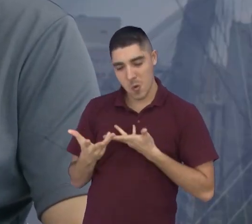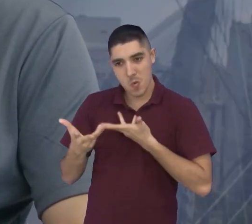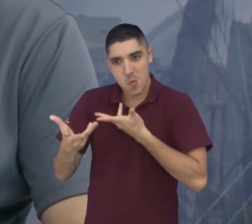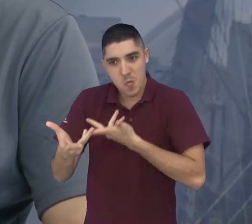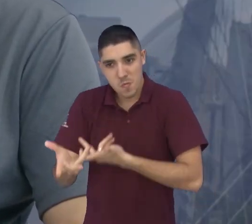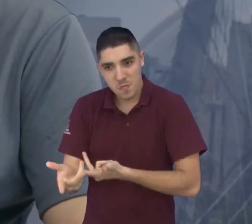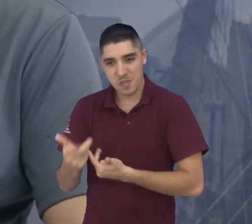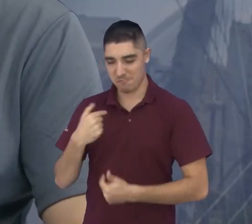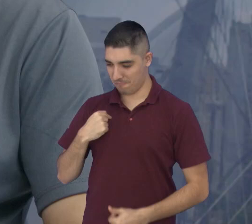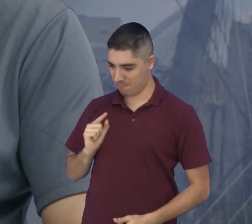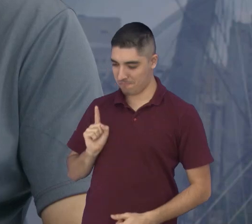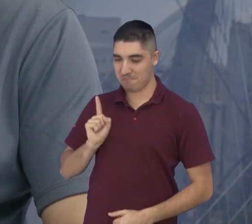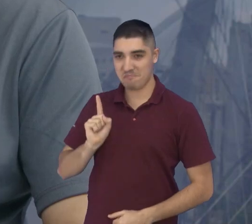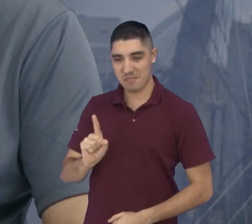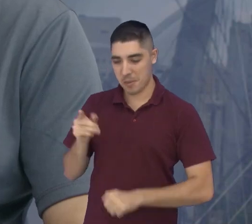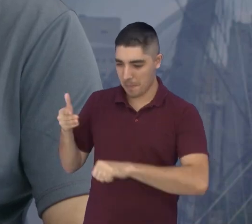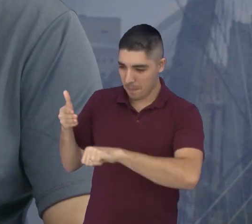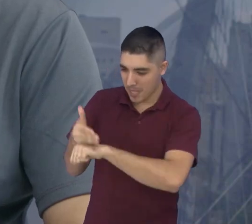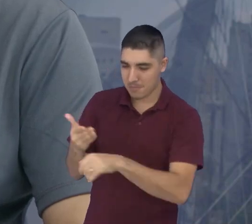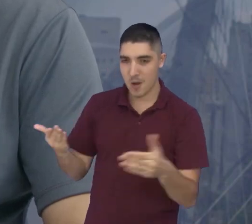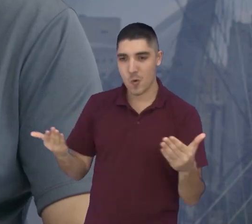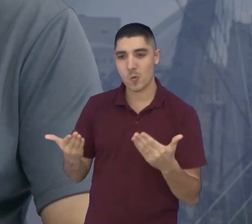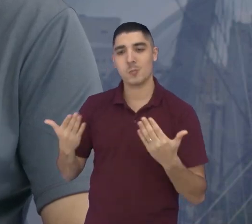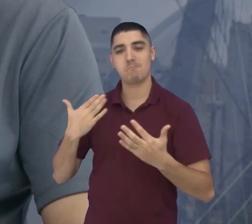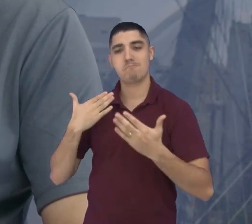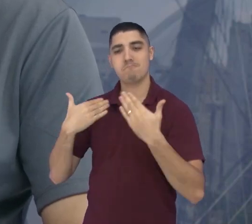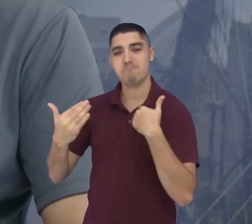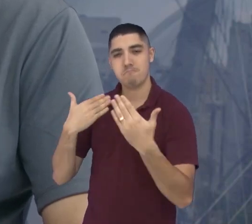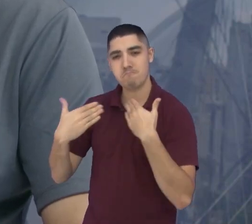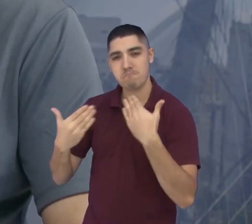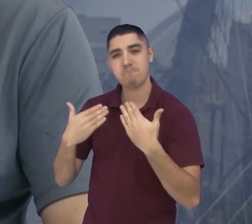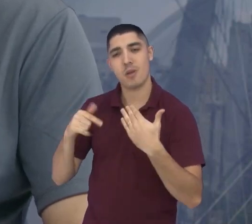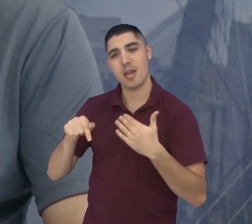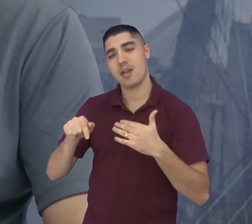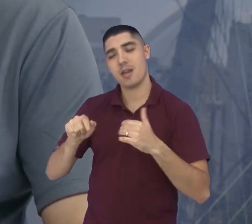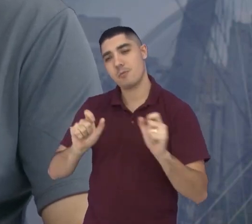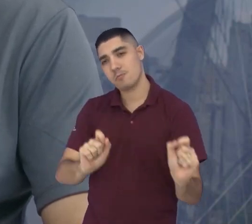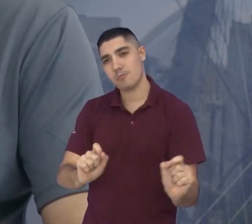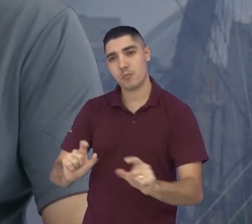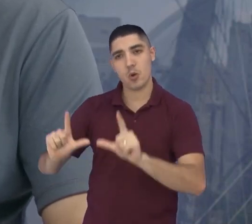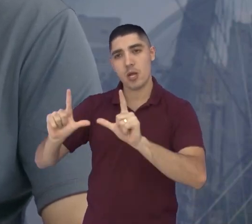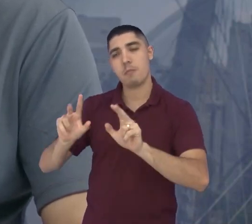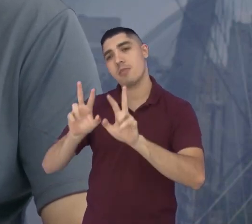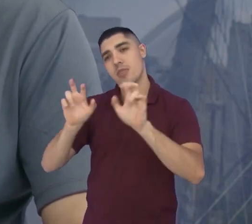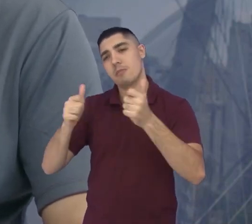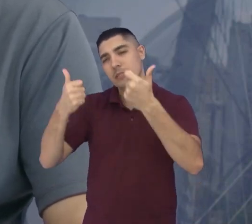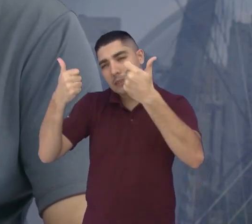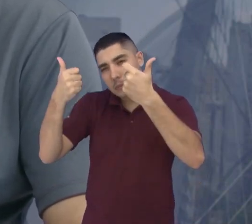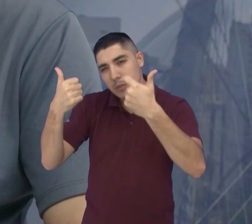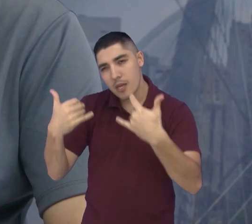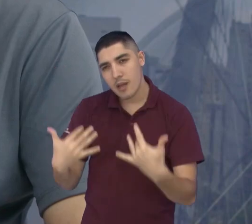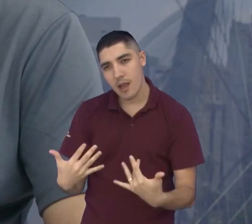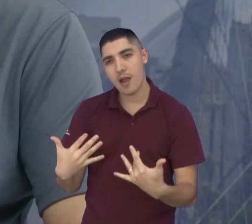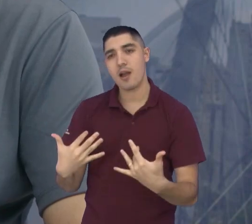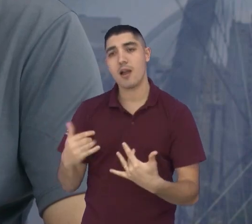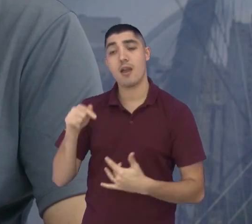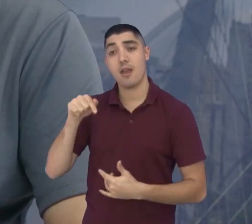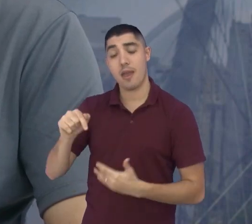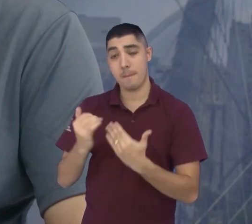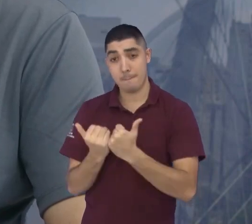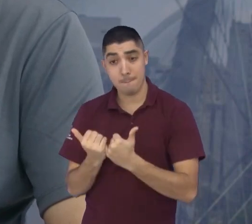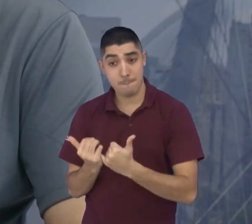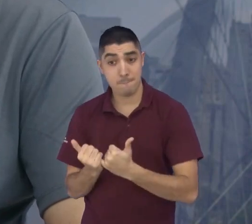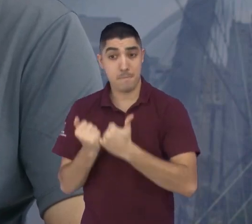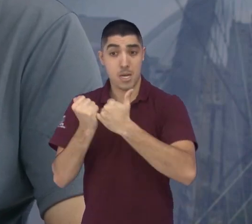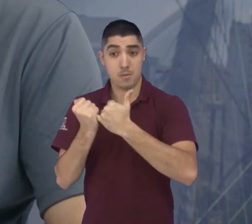aqui participando dessa questão de esclarecimento a respeito dos patrimônios